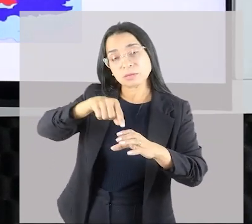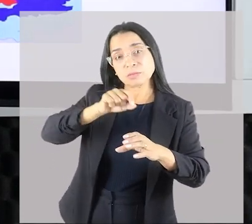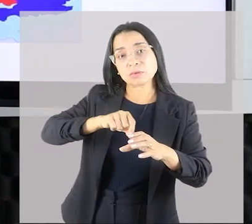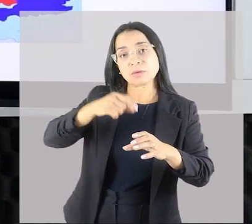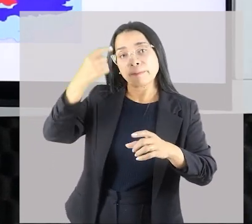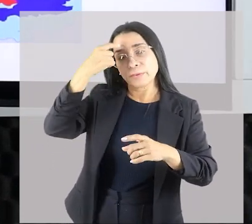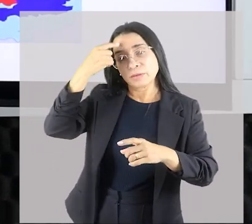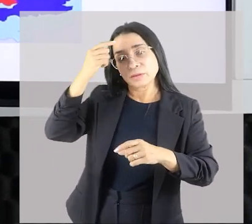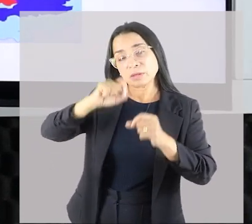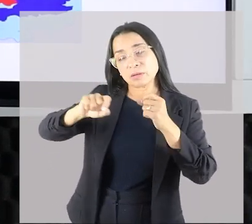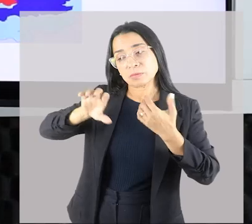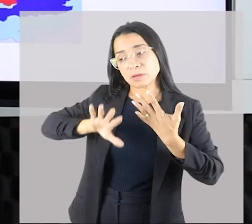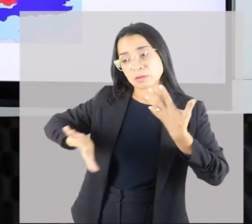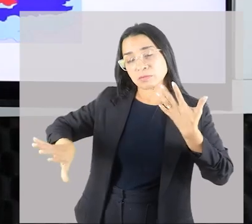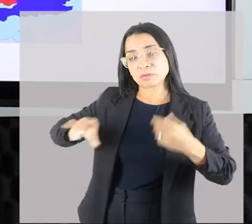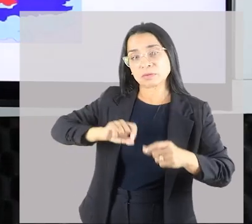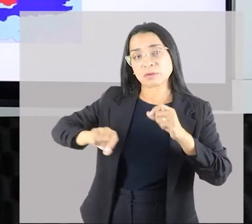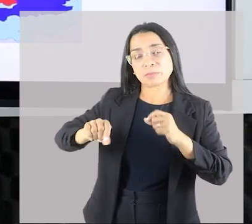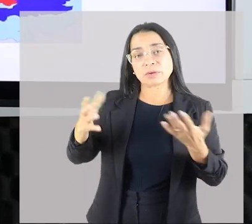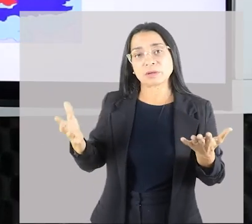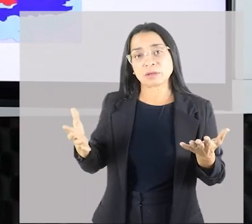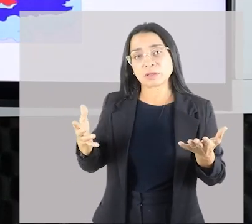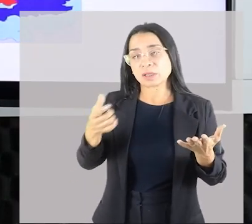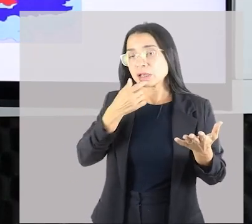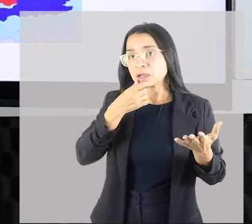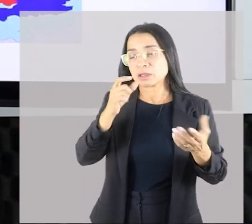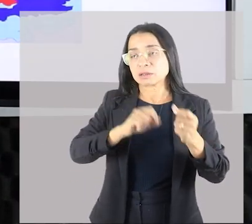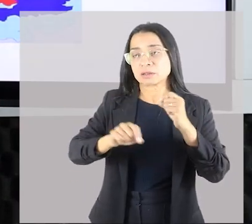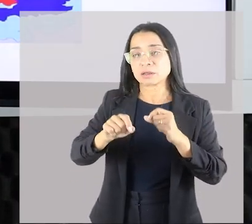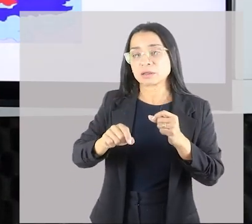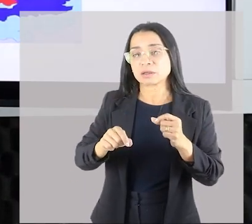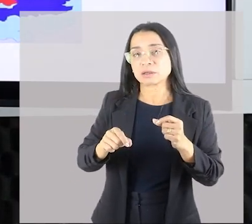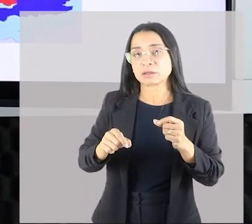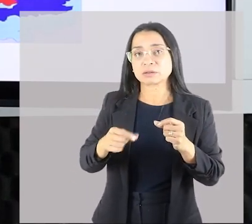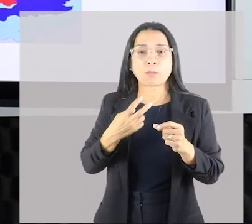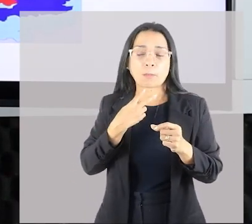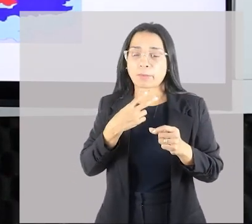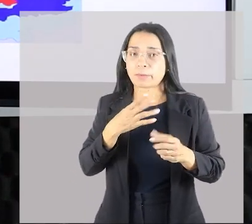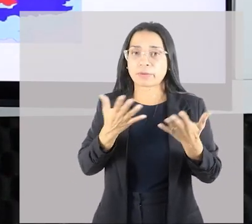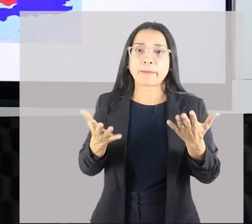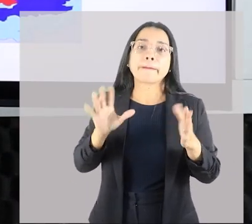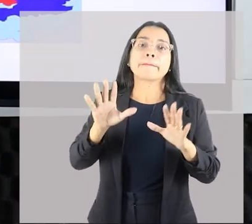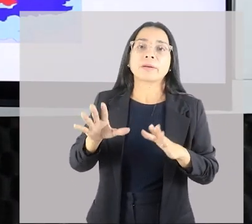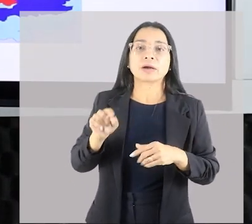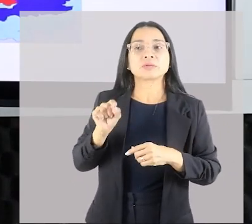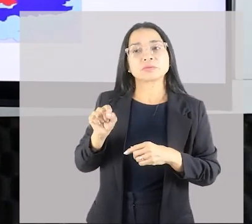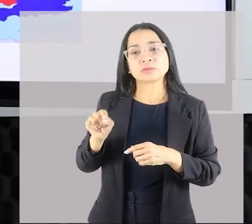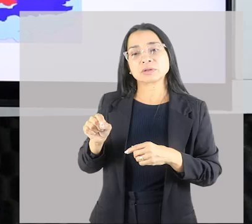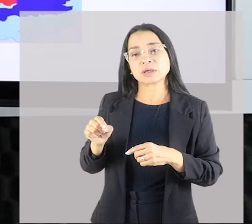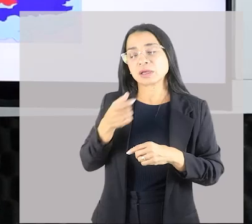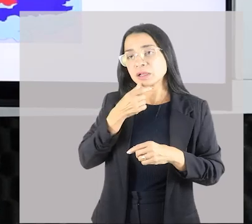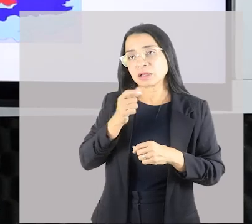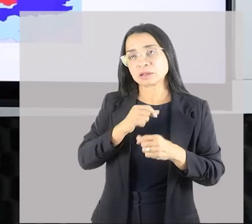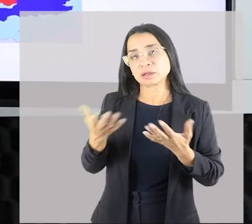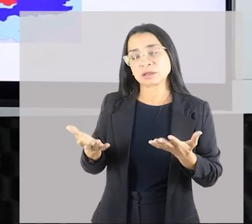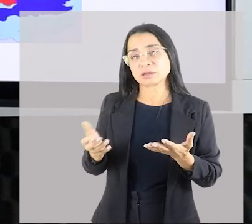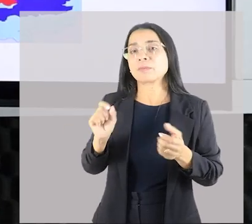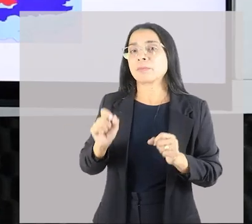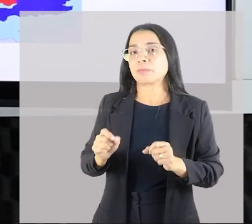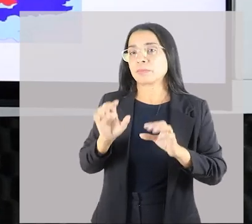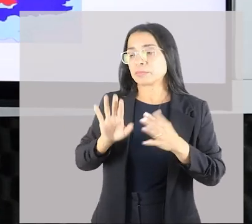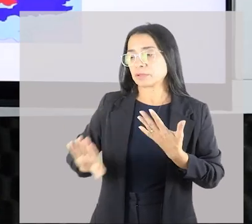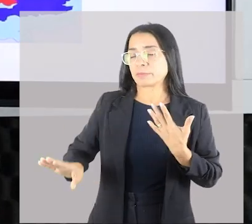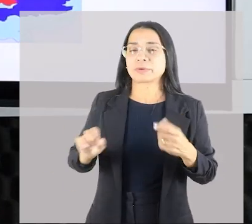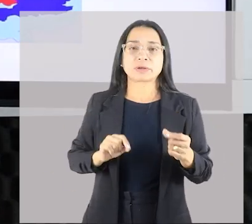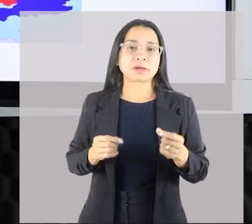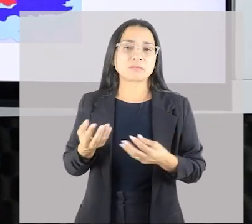pensamos em nos separar da Inglaterra, do Reino Unido, a gente não pode. mas vocês, Inglaterra, enquanto Reino Unido, podem se separar